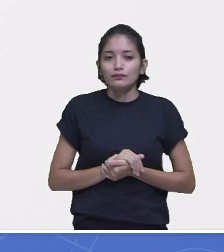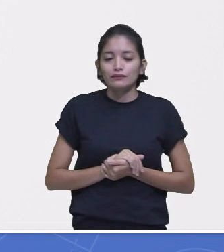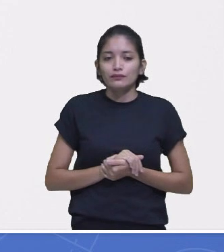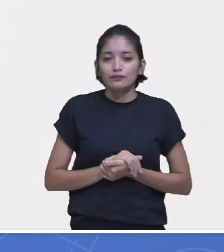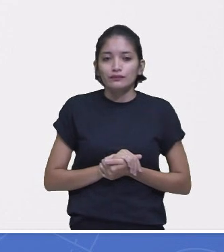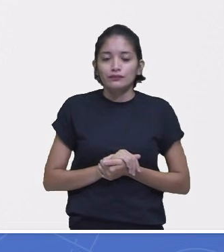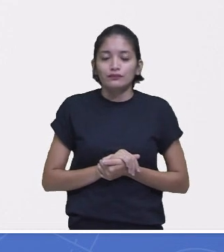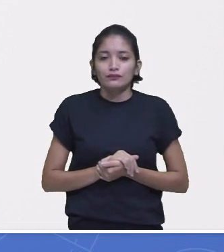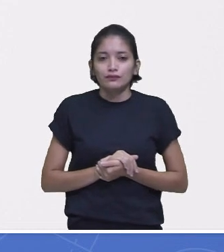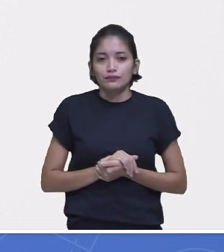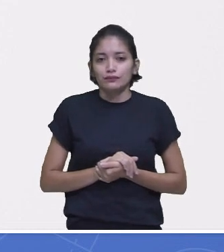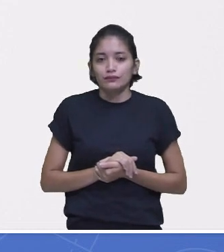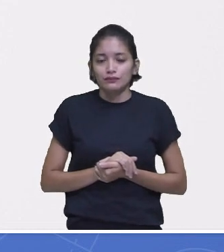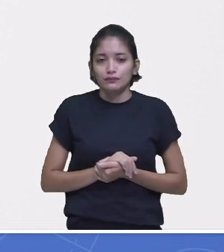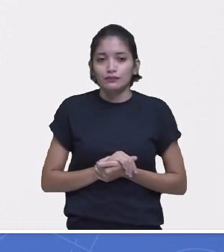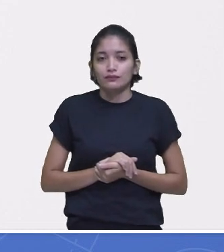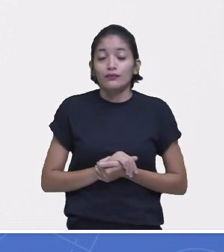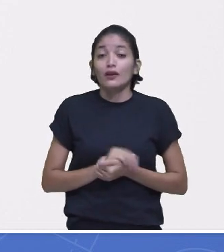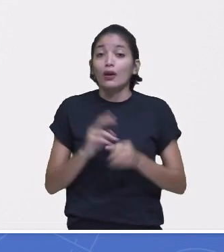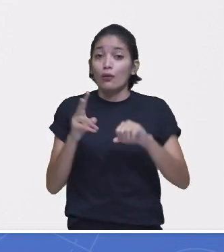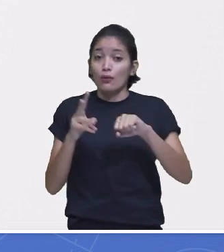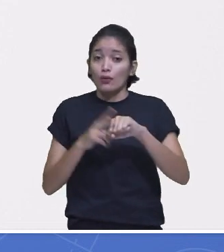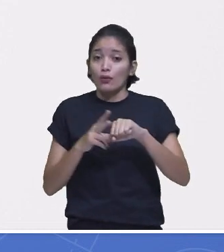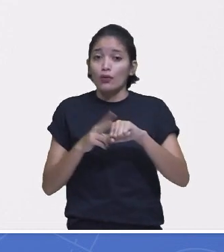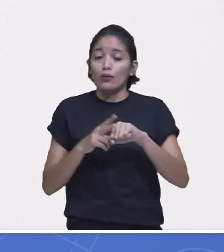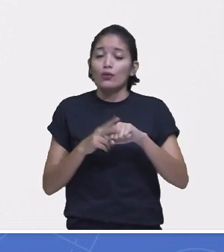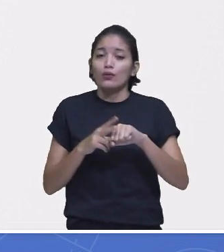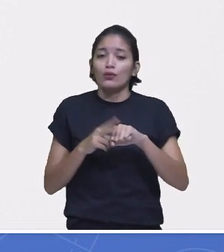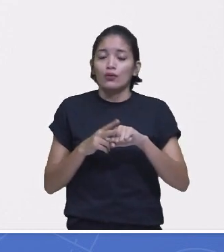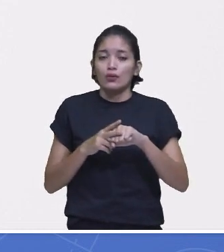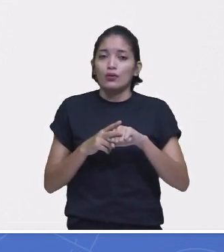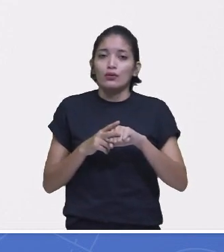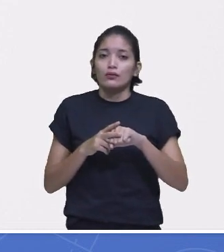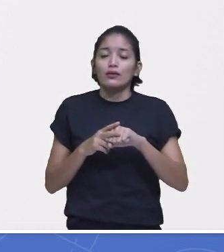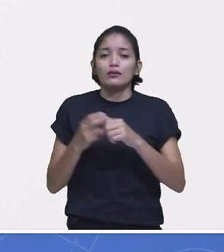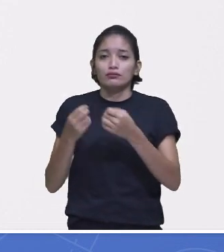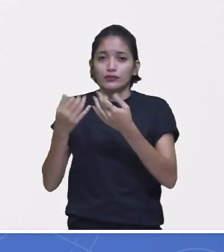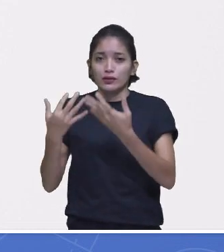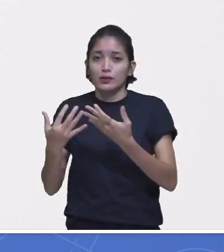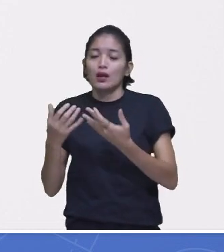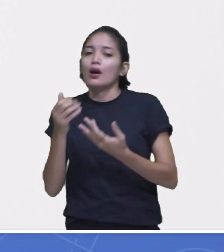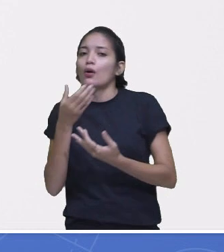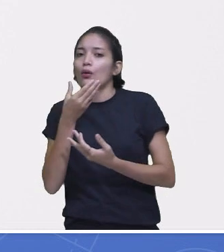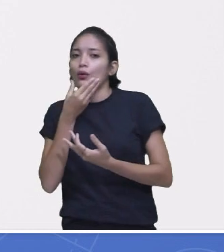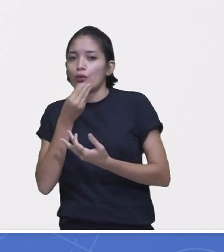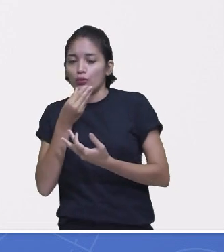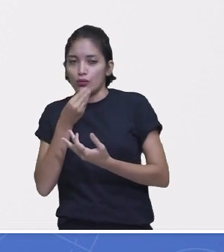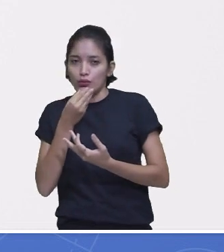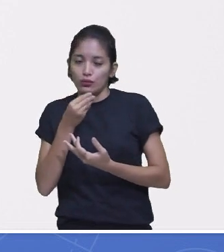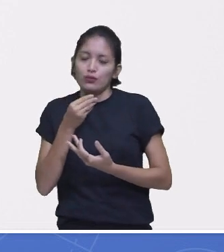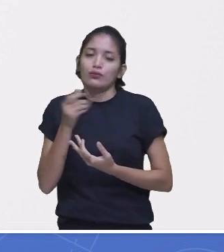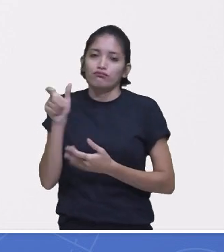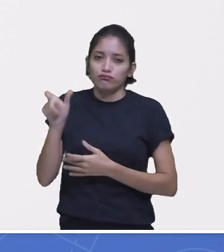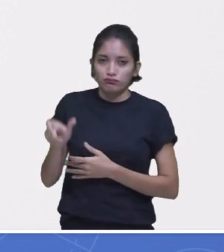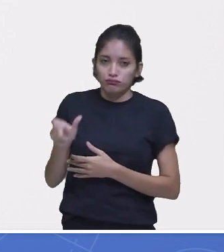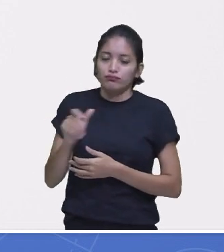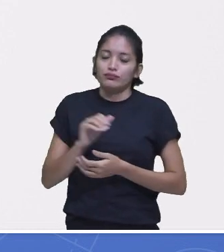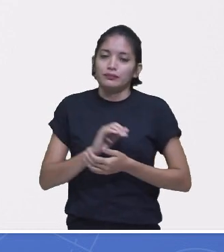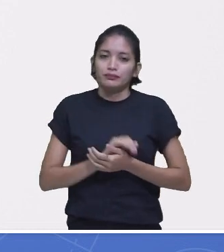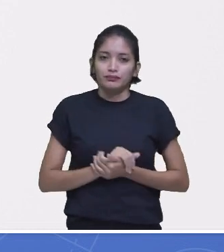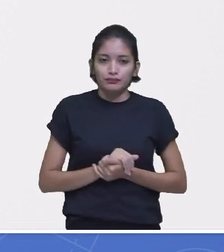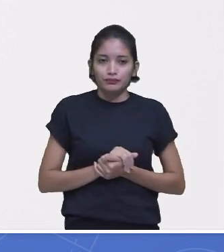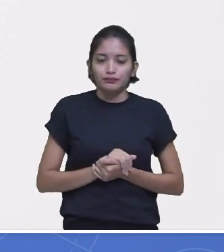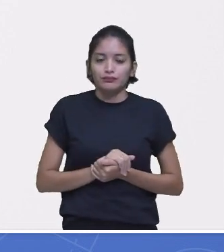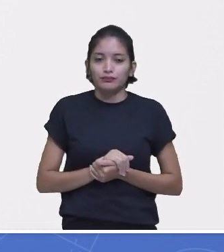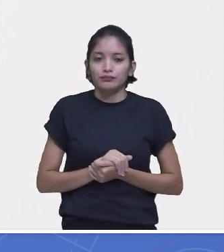la verdad, verbo decir. Eu estou falando do menino, el niño, claro, terceira pessoa do singular,